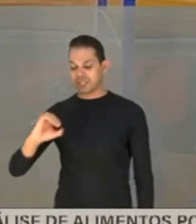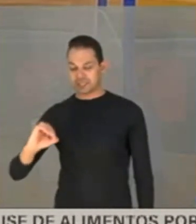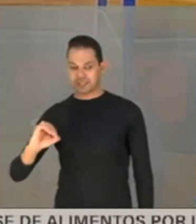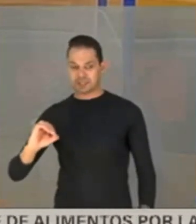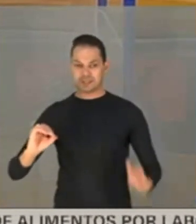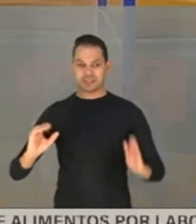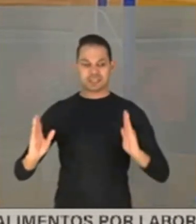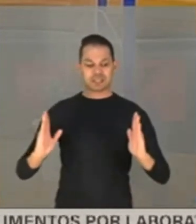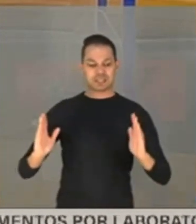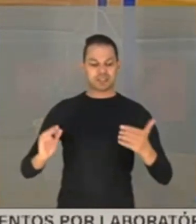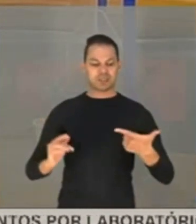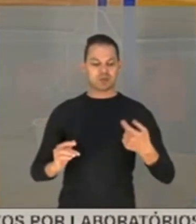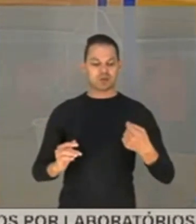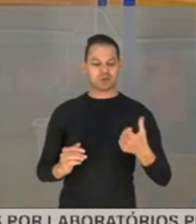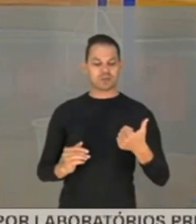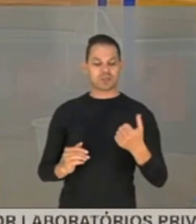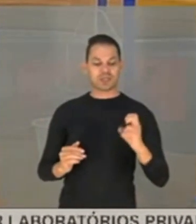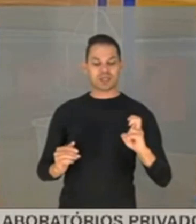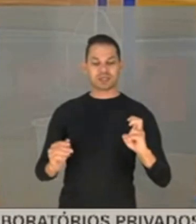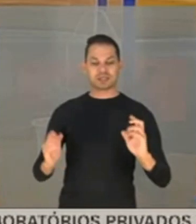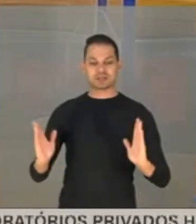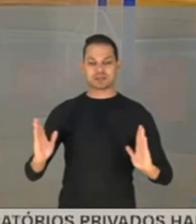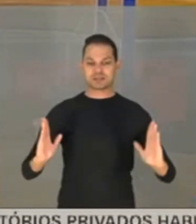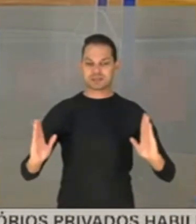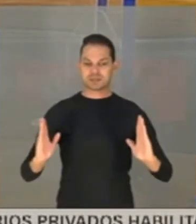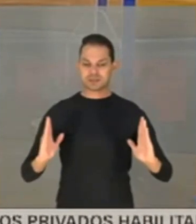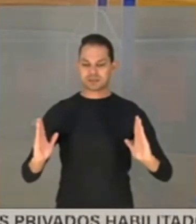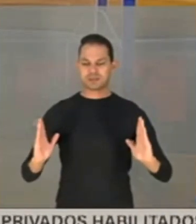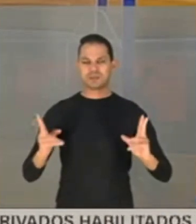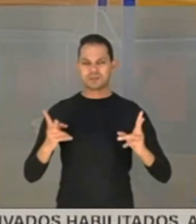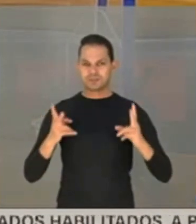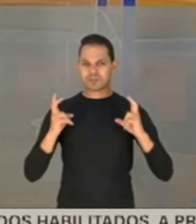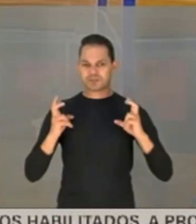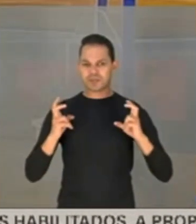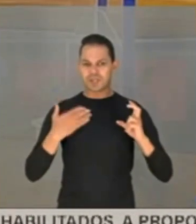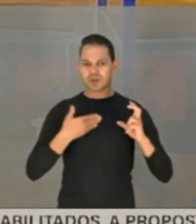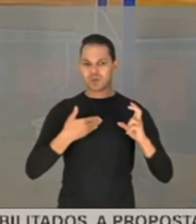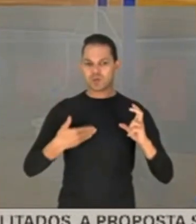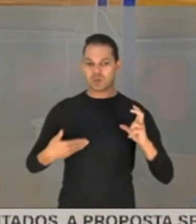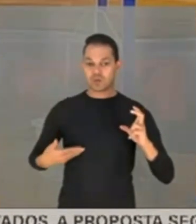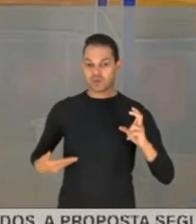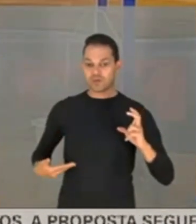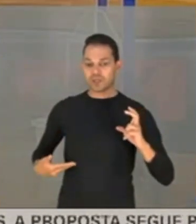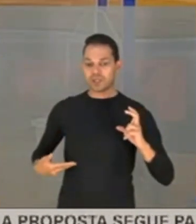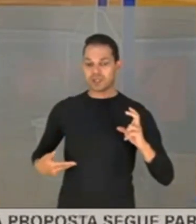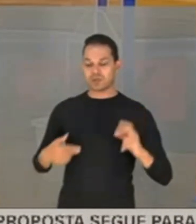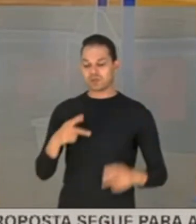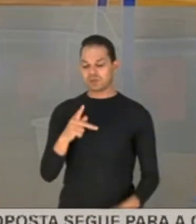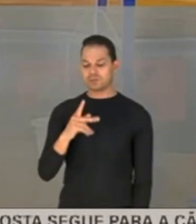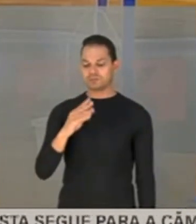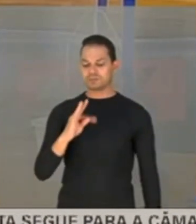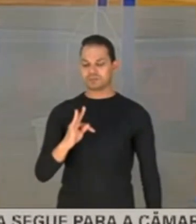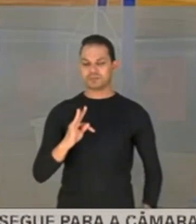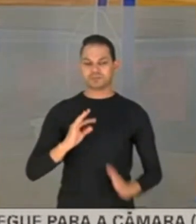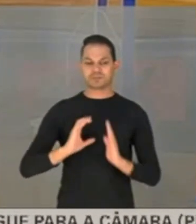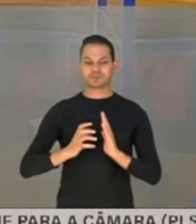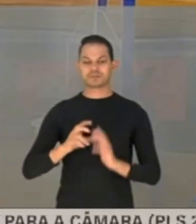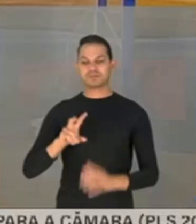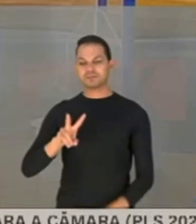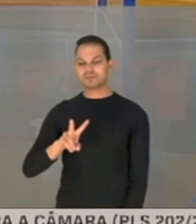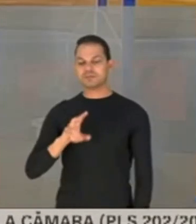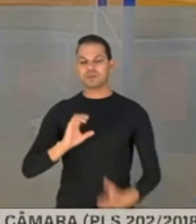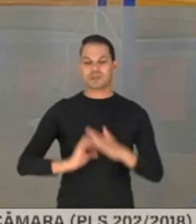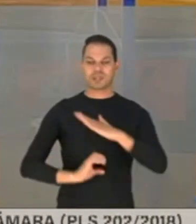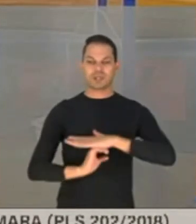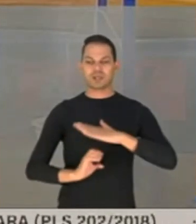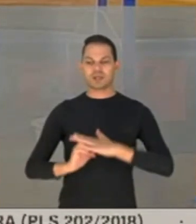e 2015. Vejamos bem, no governo do PT, a VTC-Log